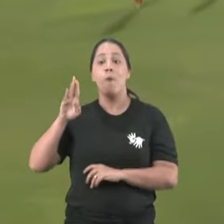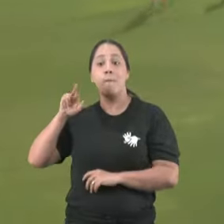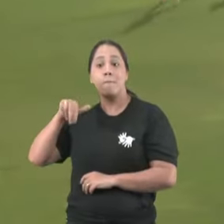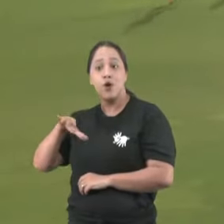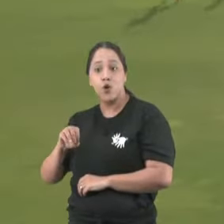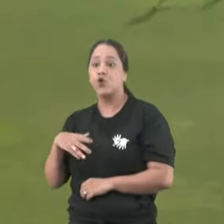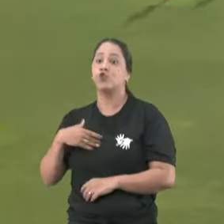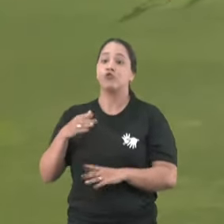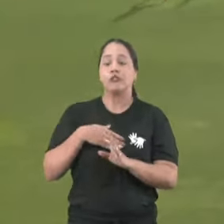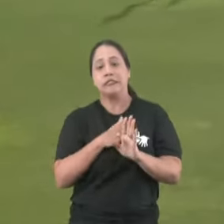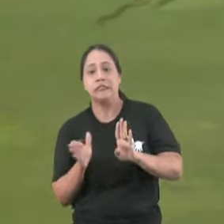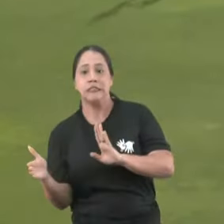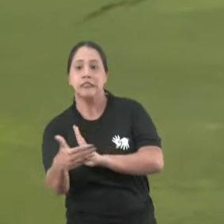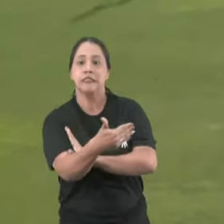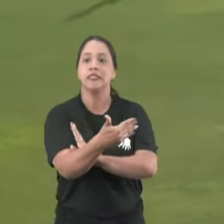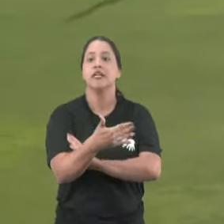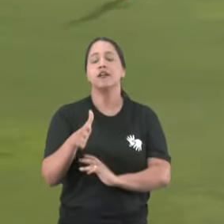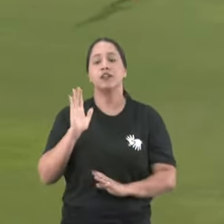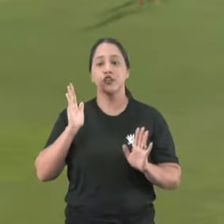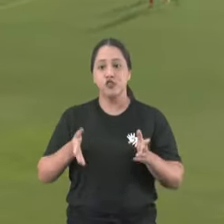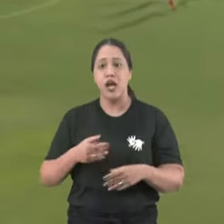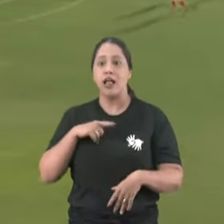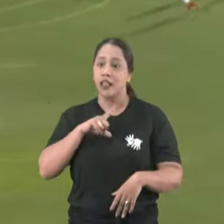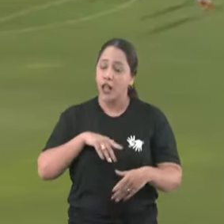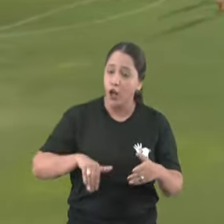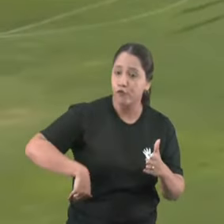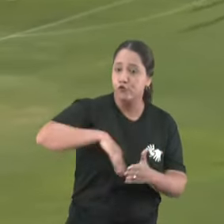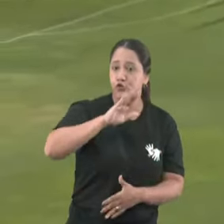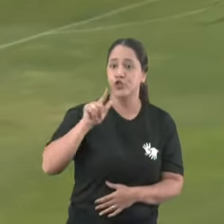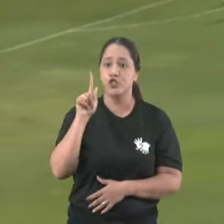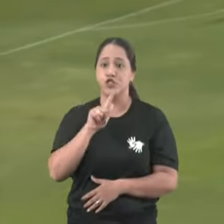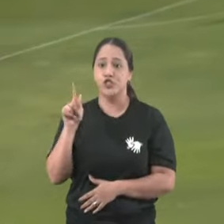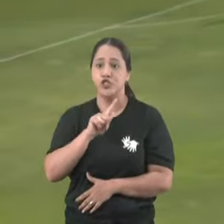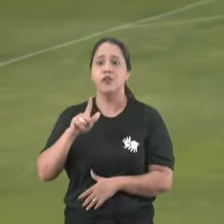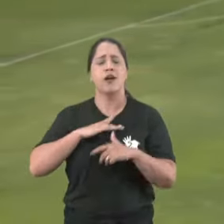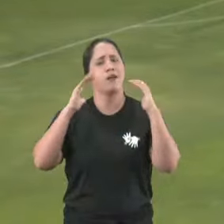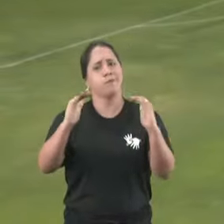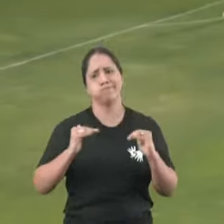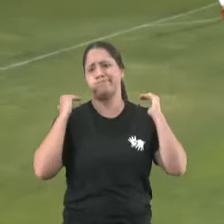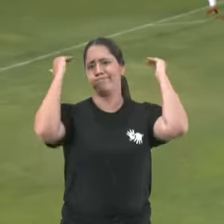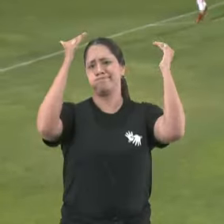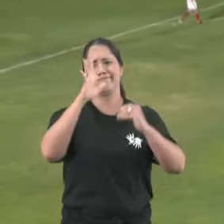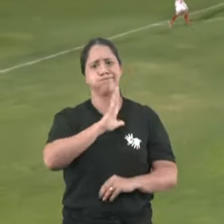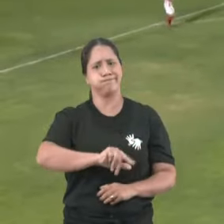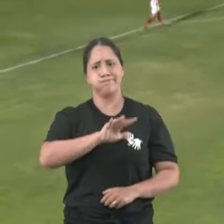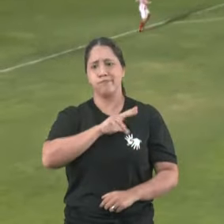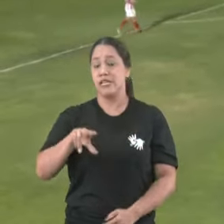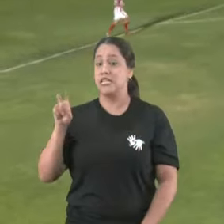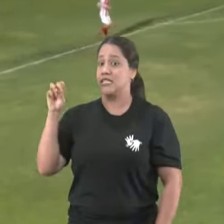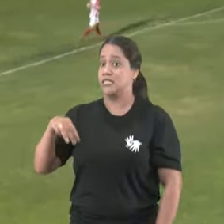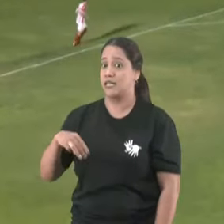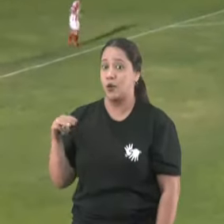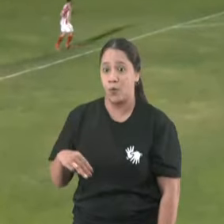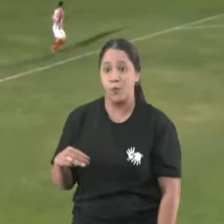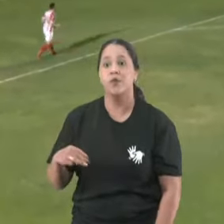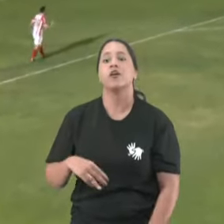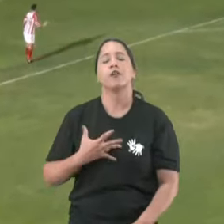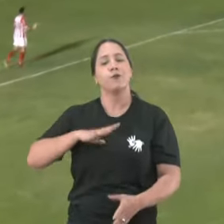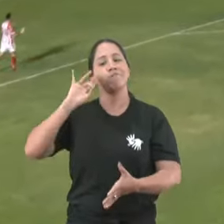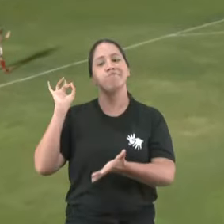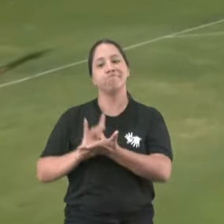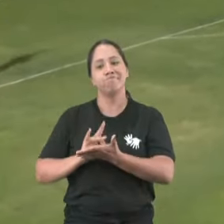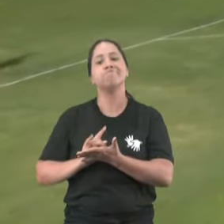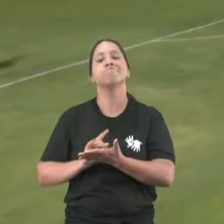um desvio, já teve o chute do GG. E a superioridade do CRB nesses 5 minutos foram